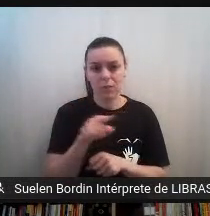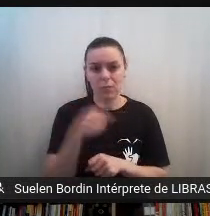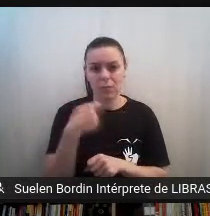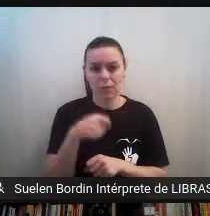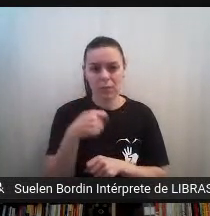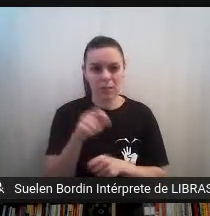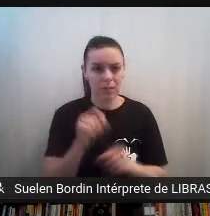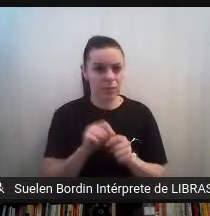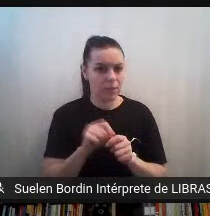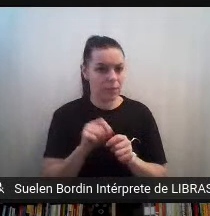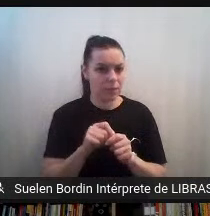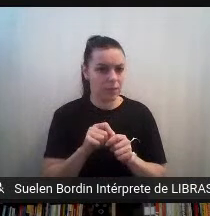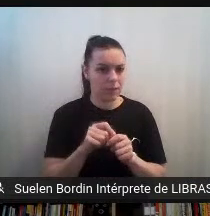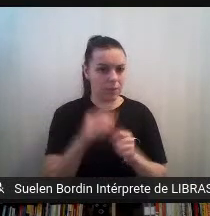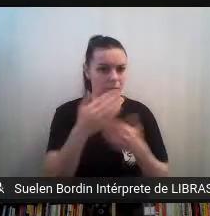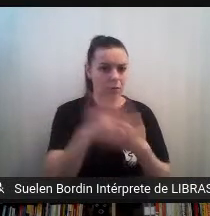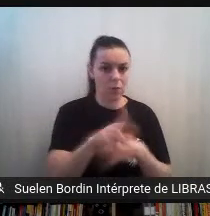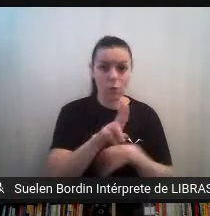que se chama GRE.